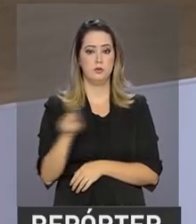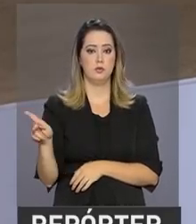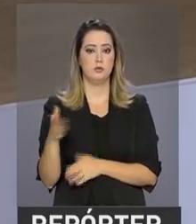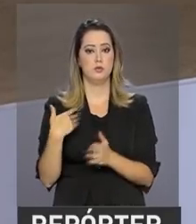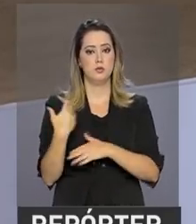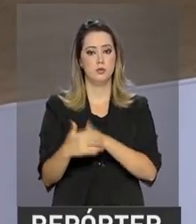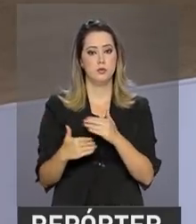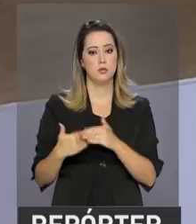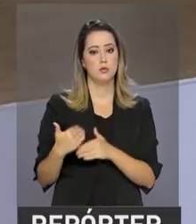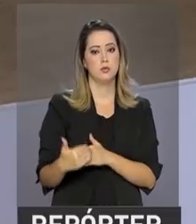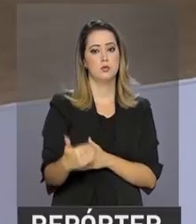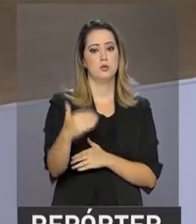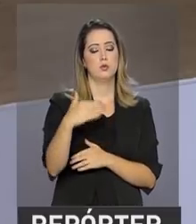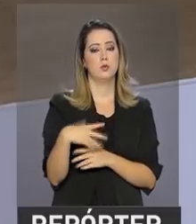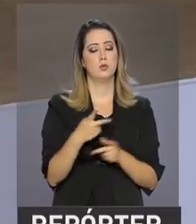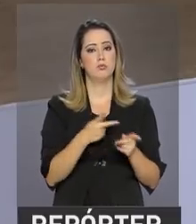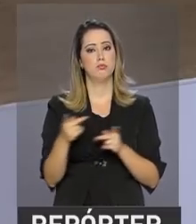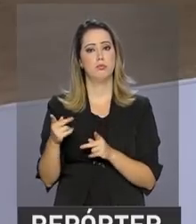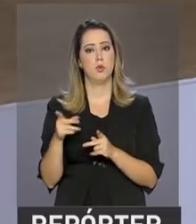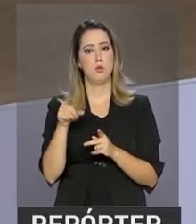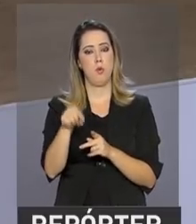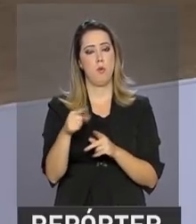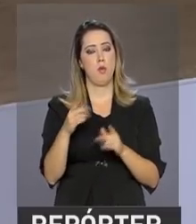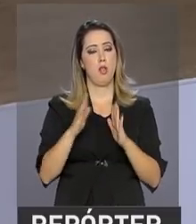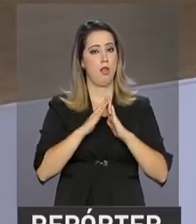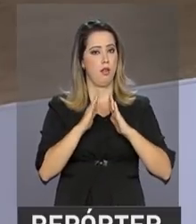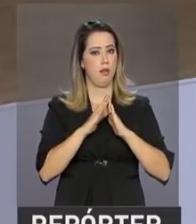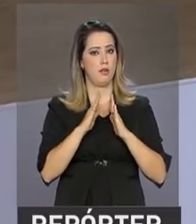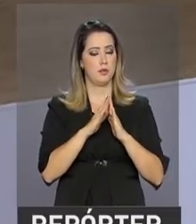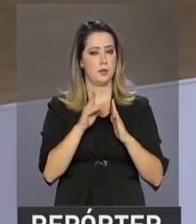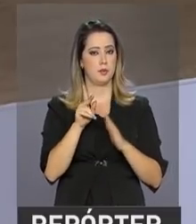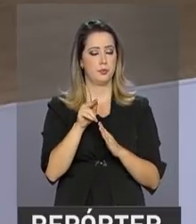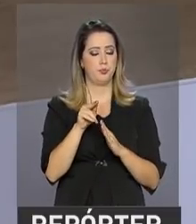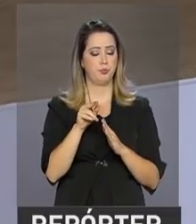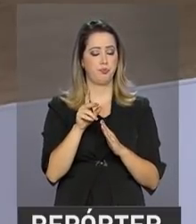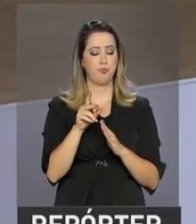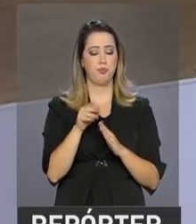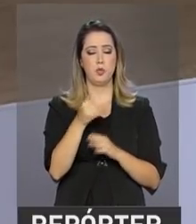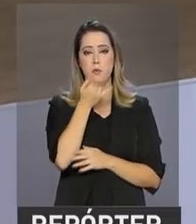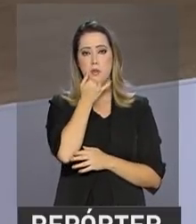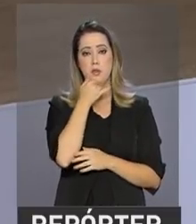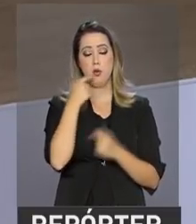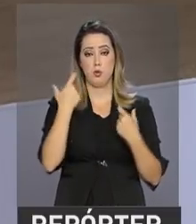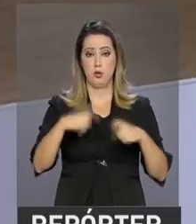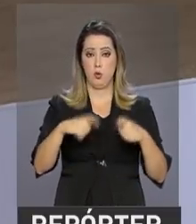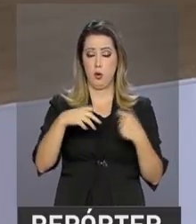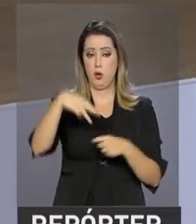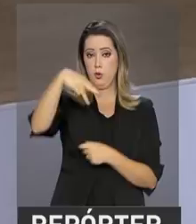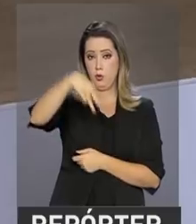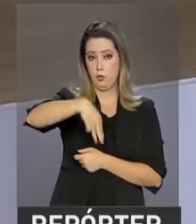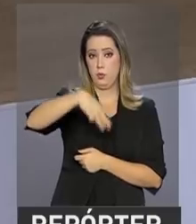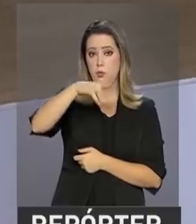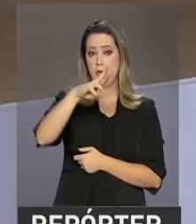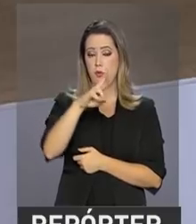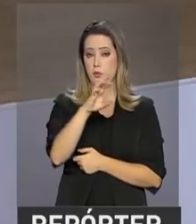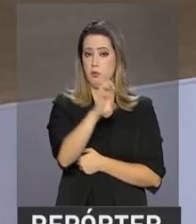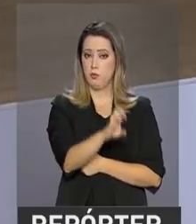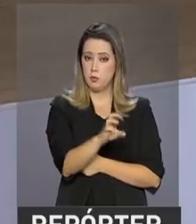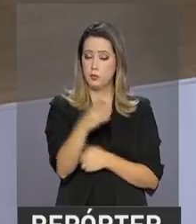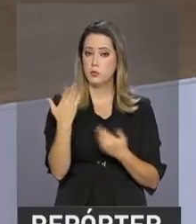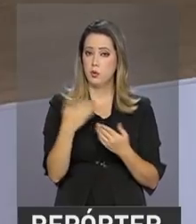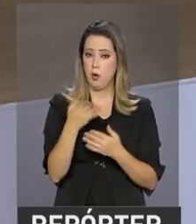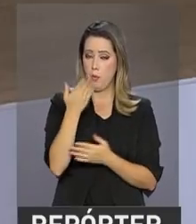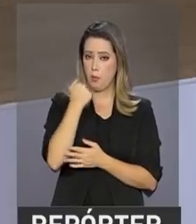seguiram para o itamaraty onde foi oferecido um almoço em homenagem ao presidente evo morales e ainda hoje o presidente michel temer